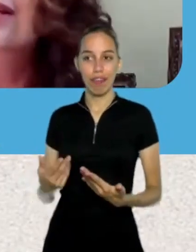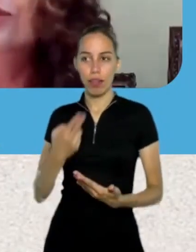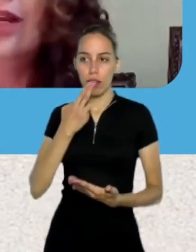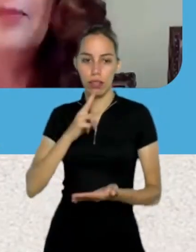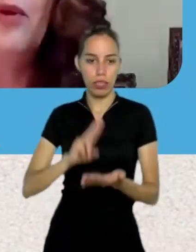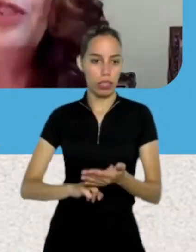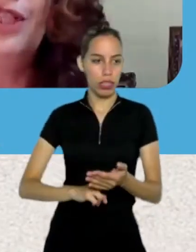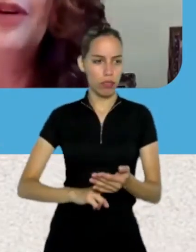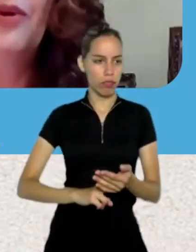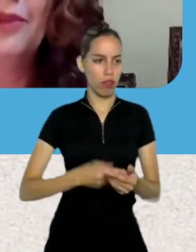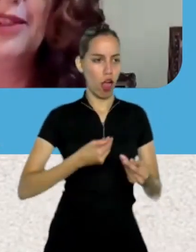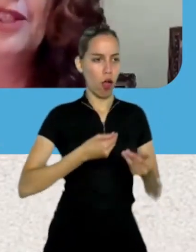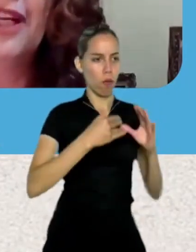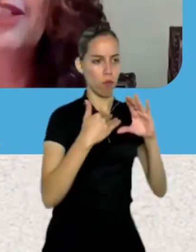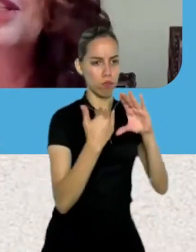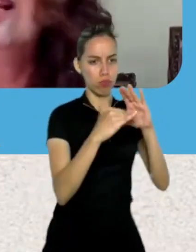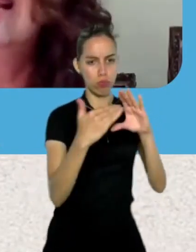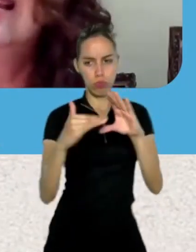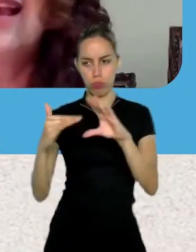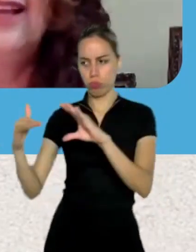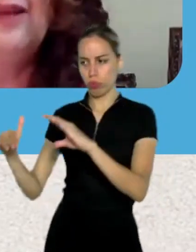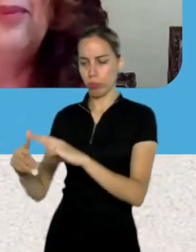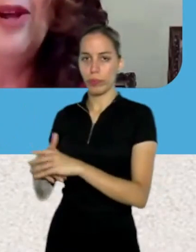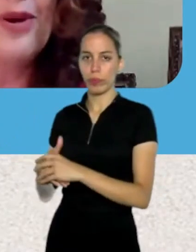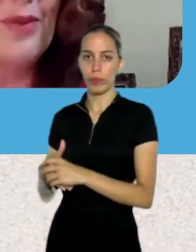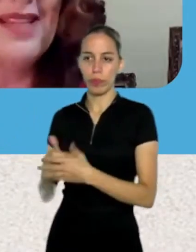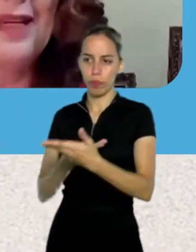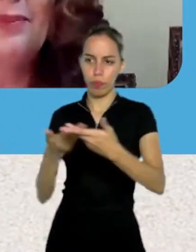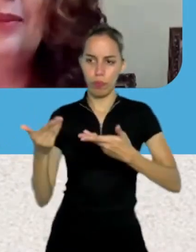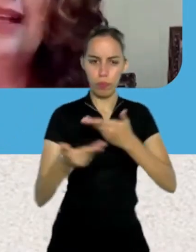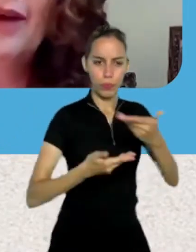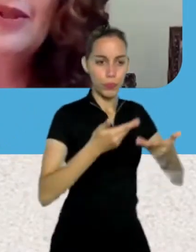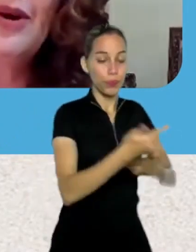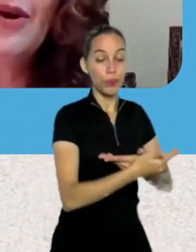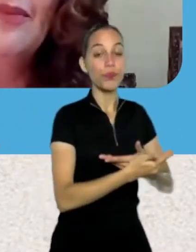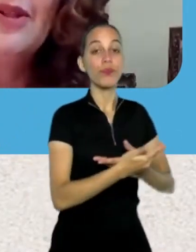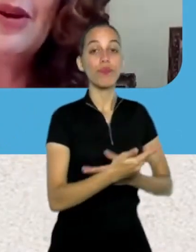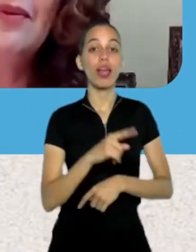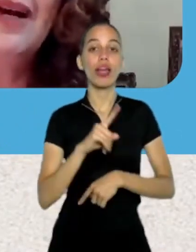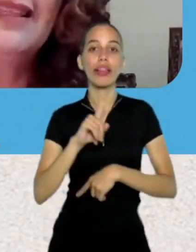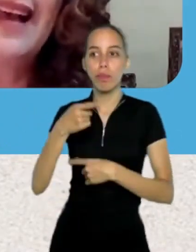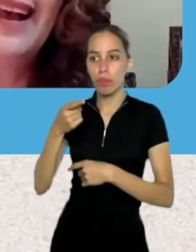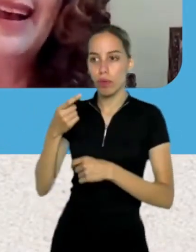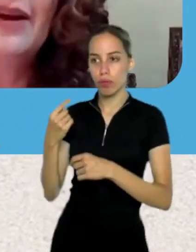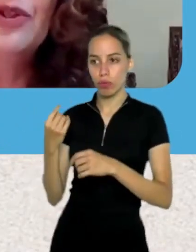gente, correspondia com muita gente. E aí depois que eu comecei a publicar, o pessoal